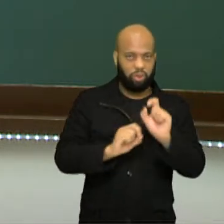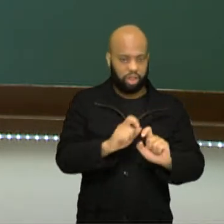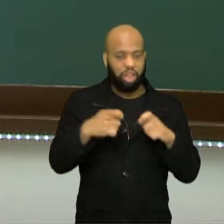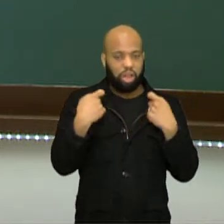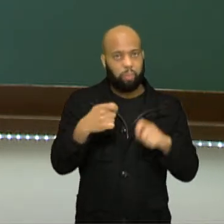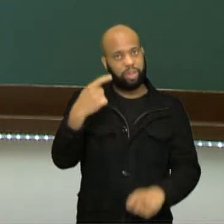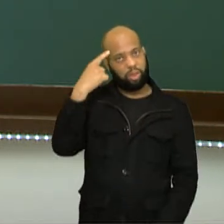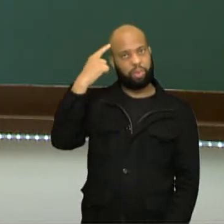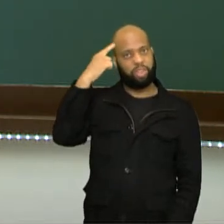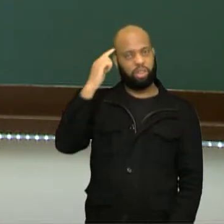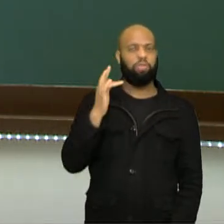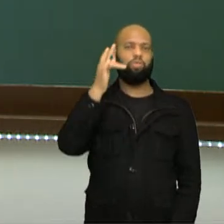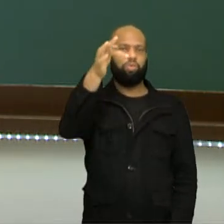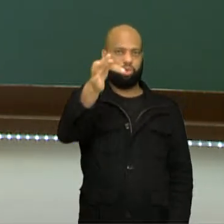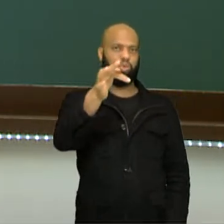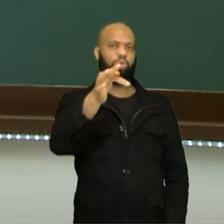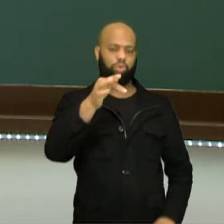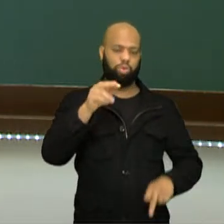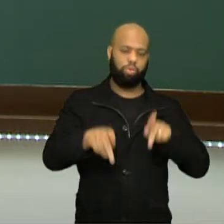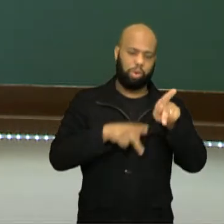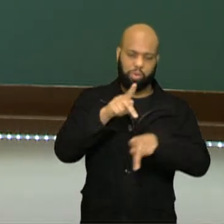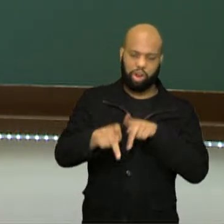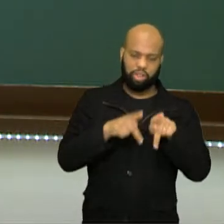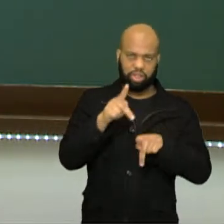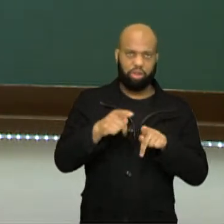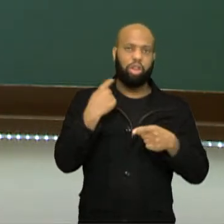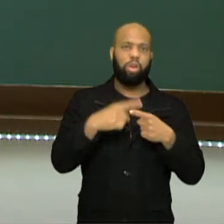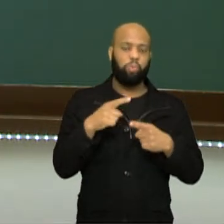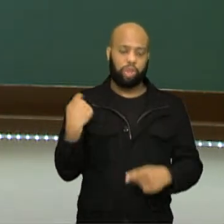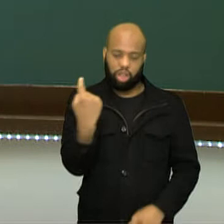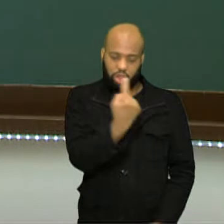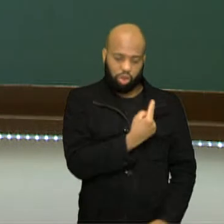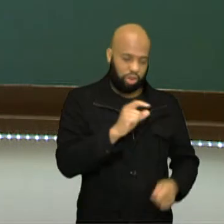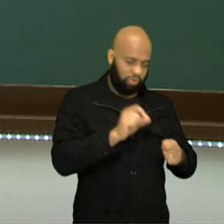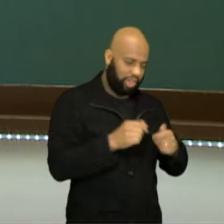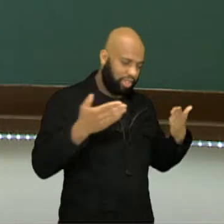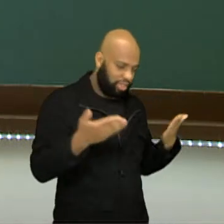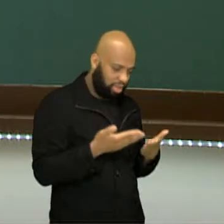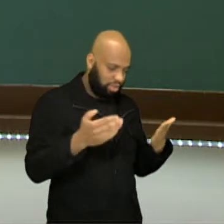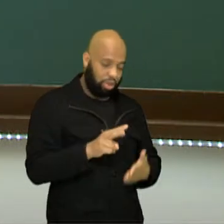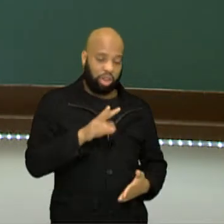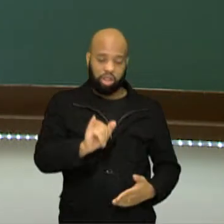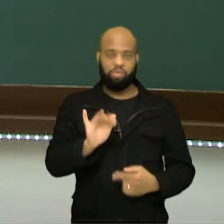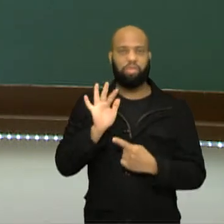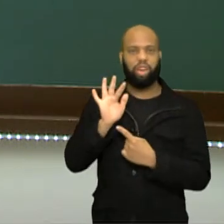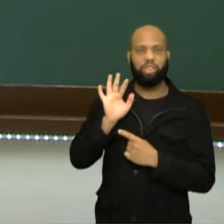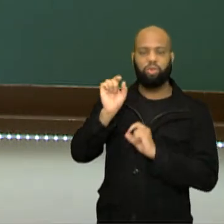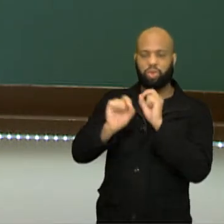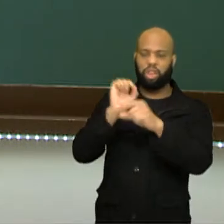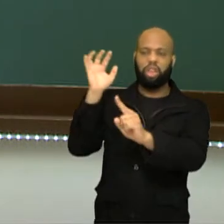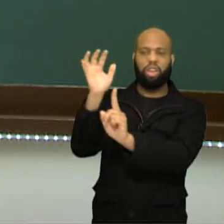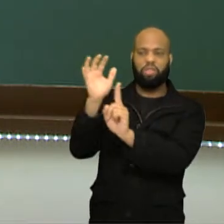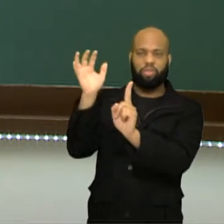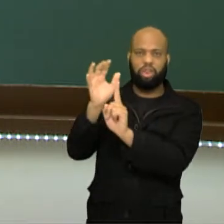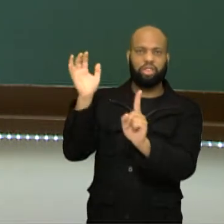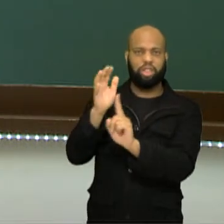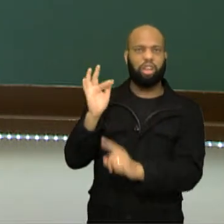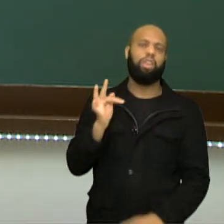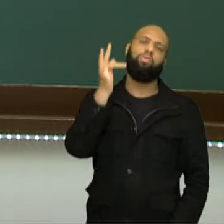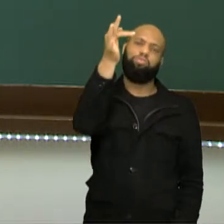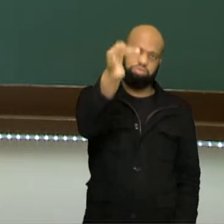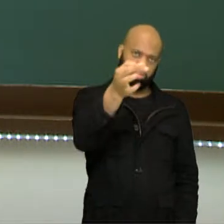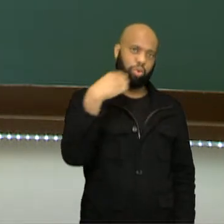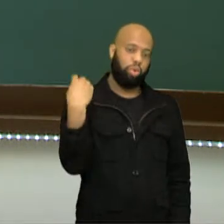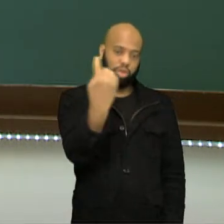nas gerações futuras, né? O efeito das nossas ações hoje devem ser compatíveis com o amanhã